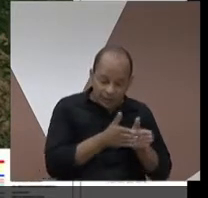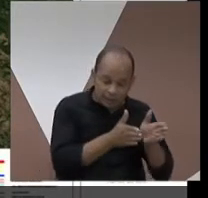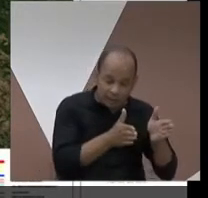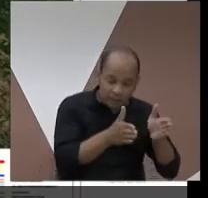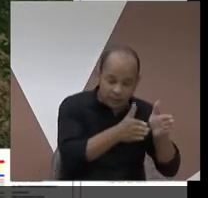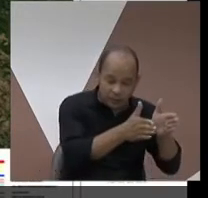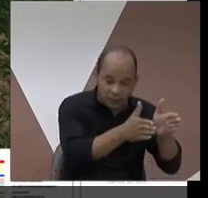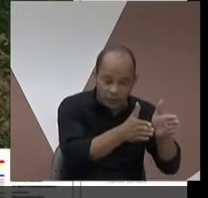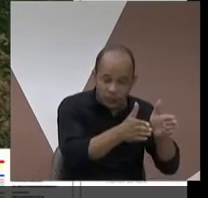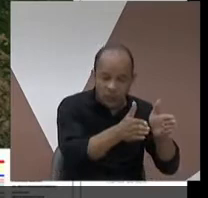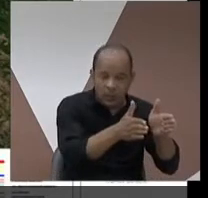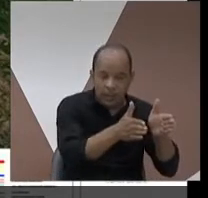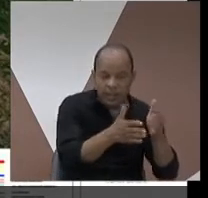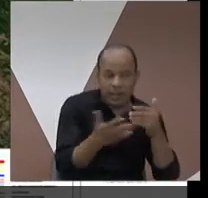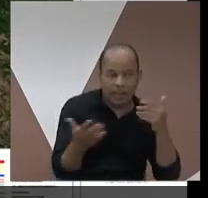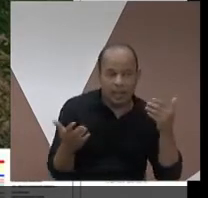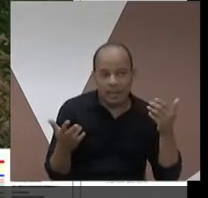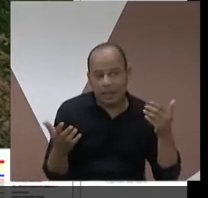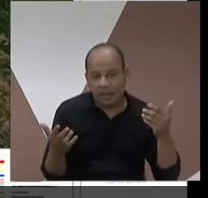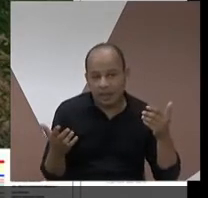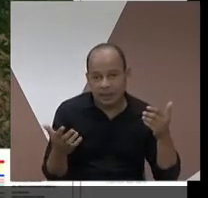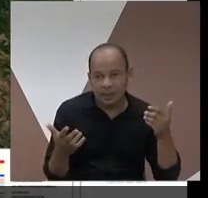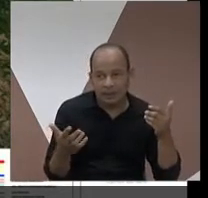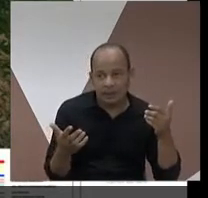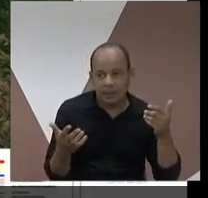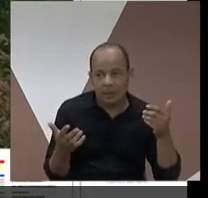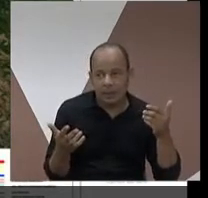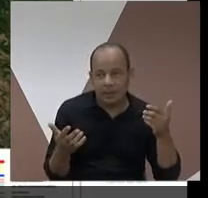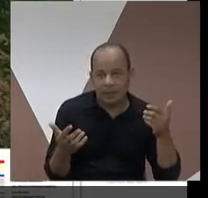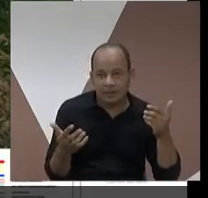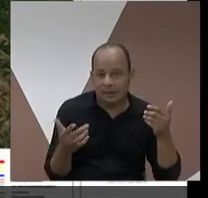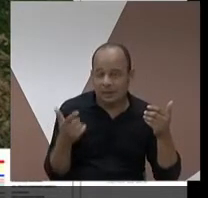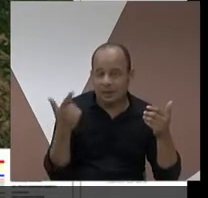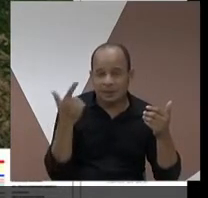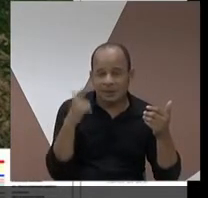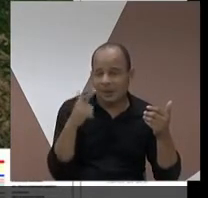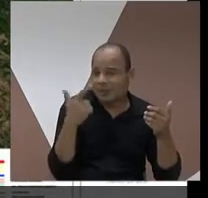que todo esse que não tem uma lógica,